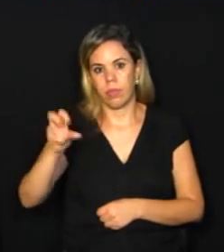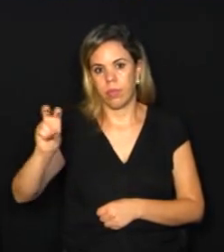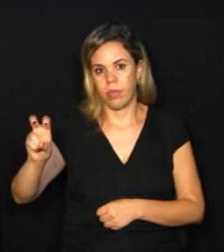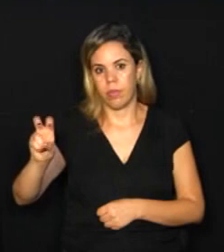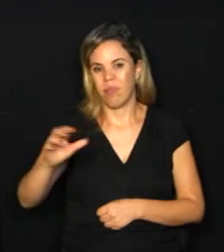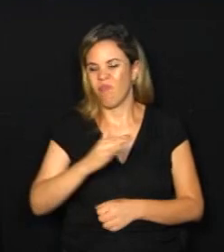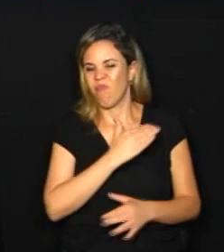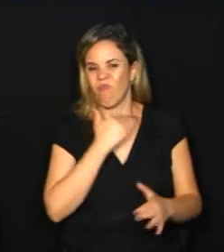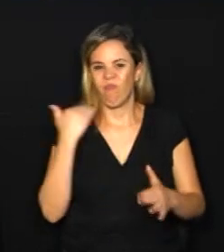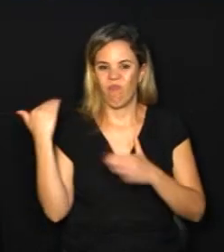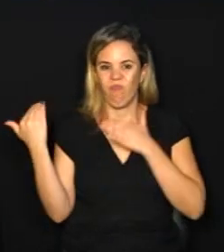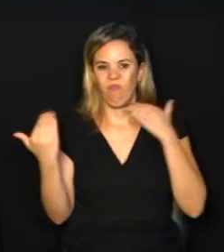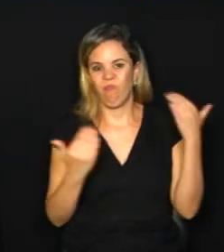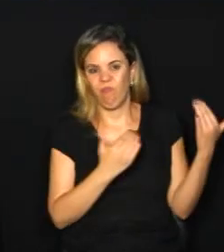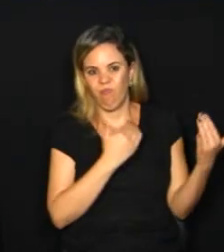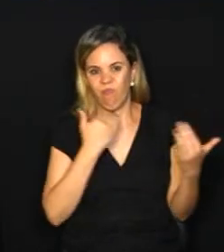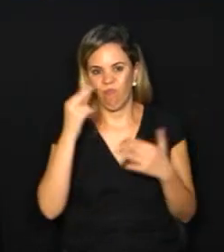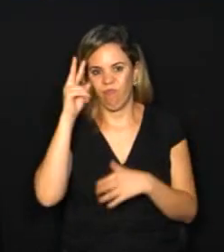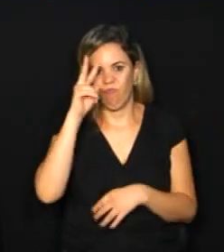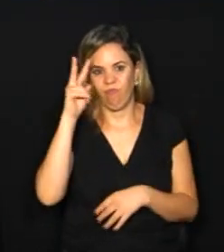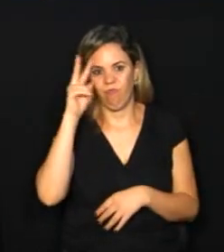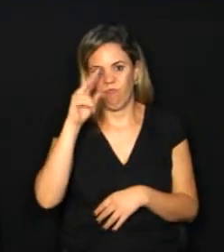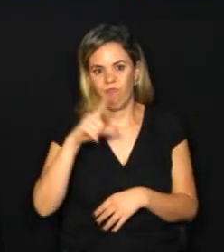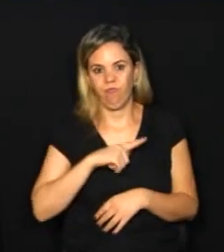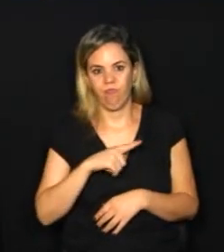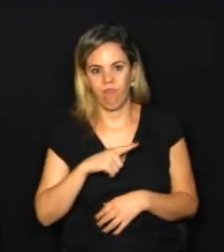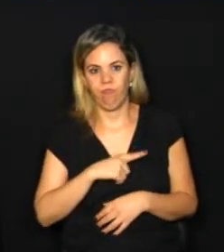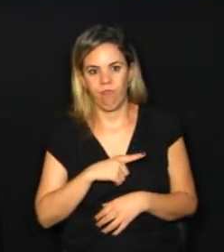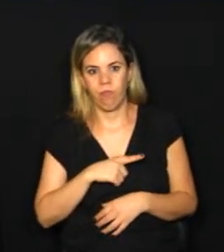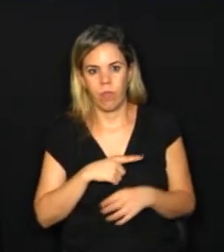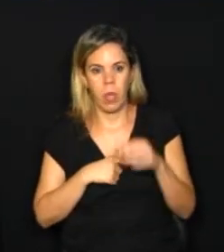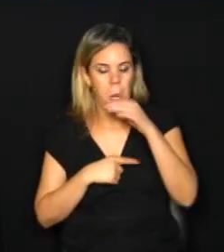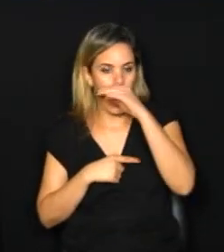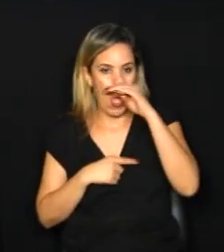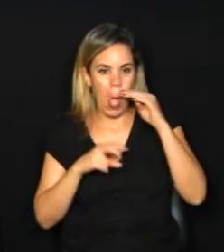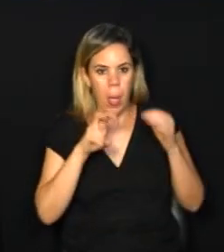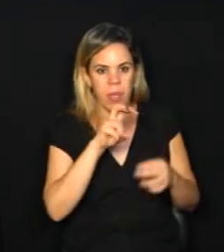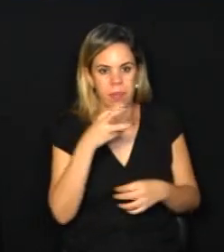179.765 óbitos. Lembrando que nós tivemos